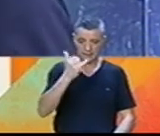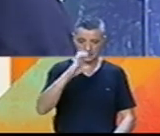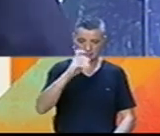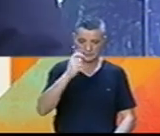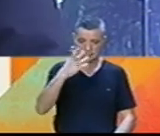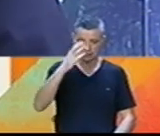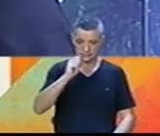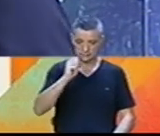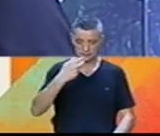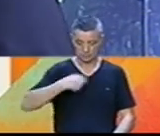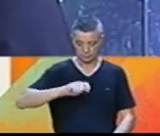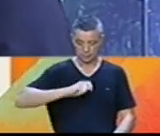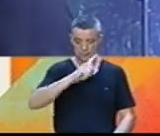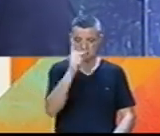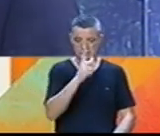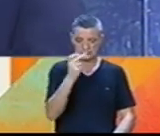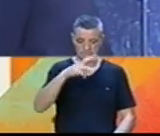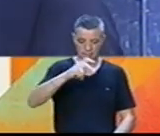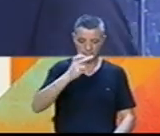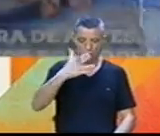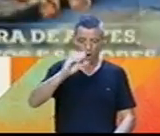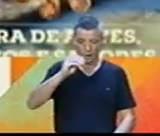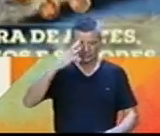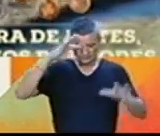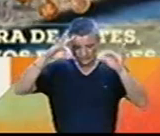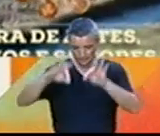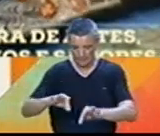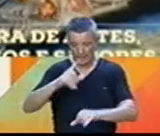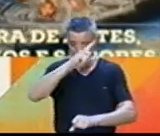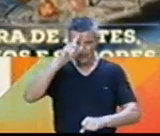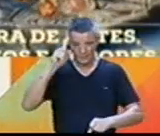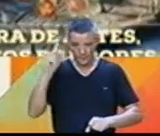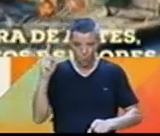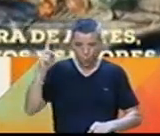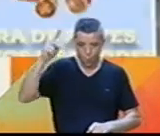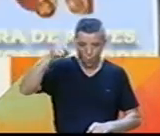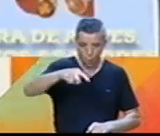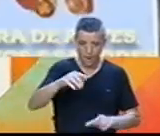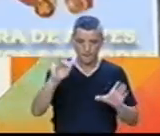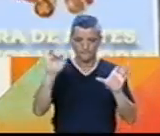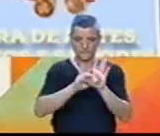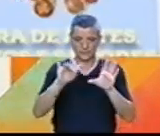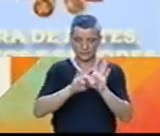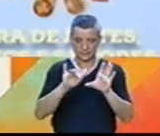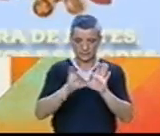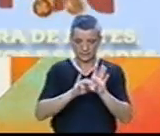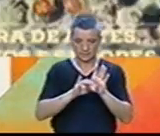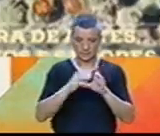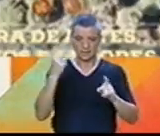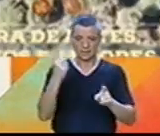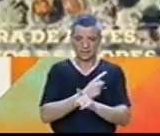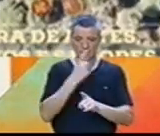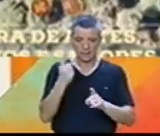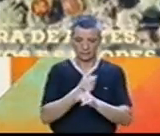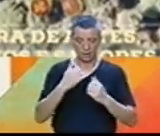muitos espanhóis de Zamora, de Salamanca, Valladolid e até Madrid vêm até nós para participar neste conjunto de atividades